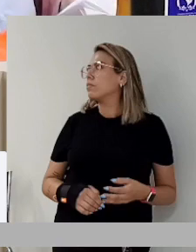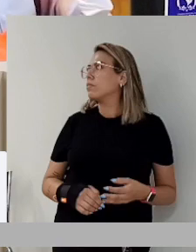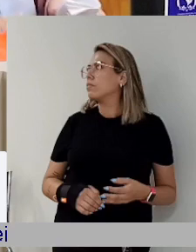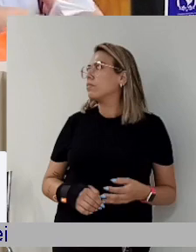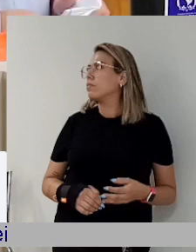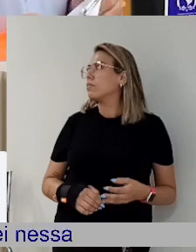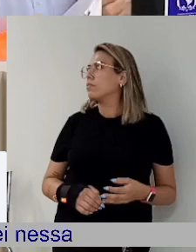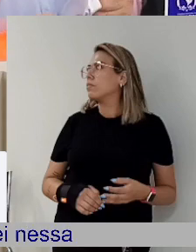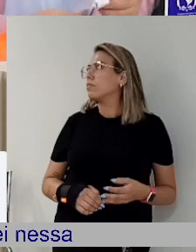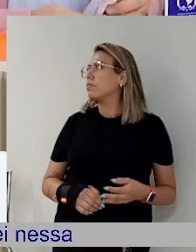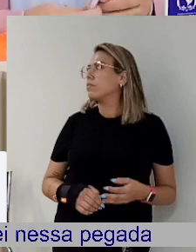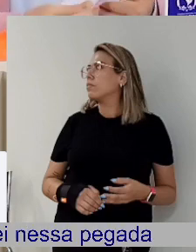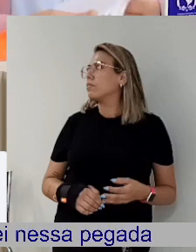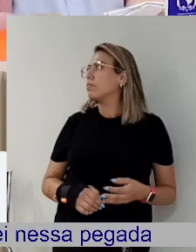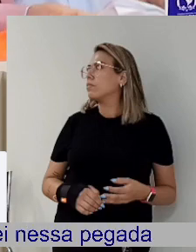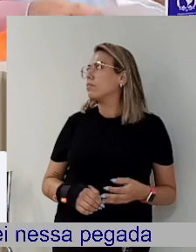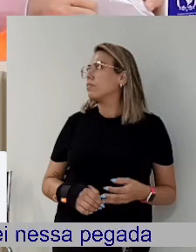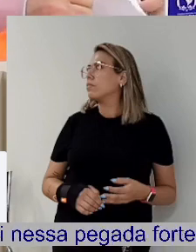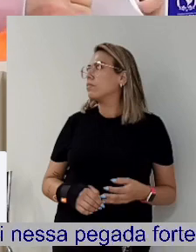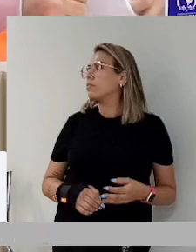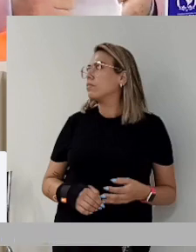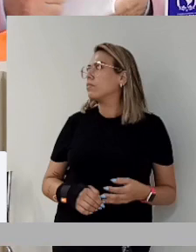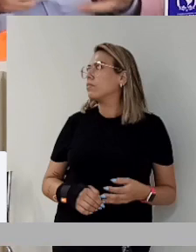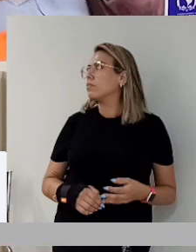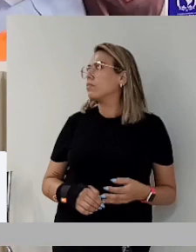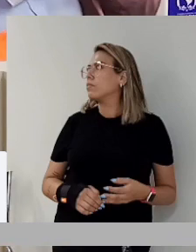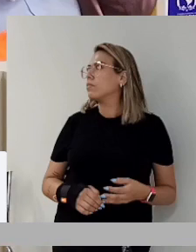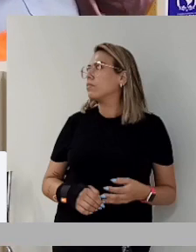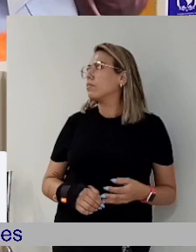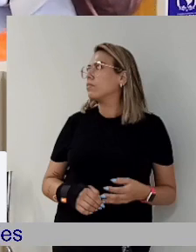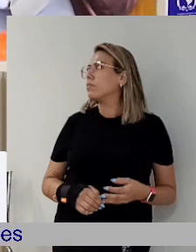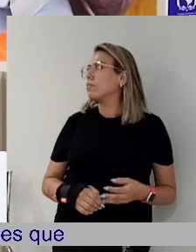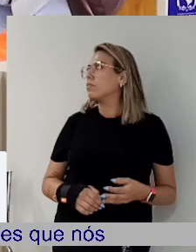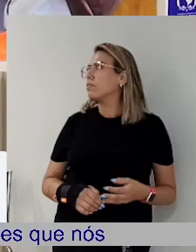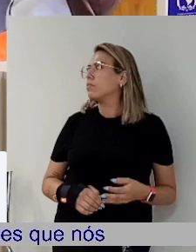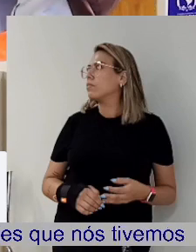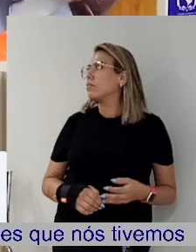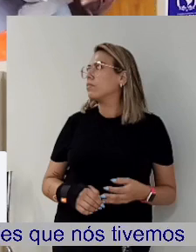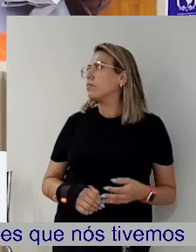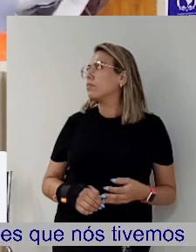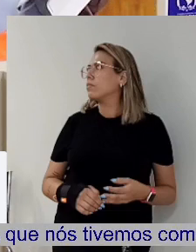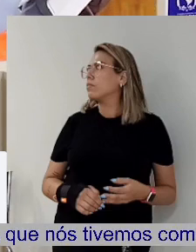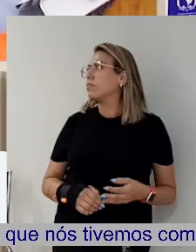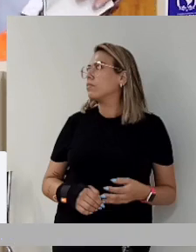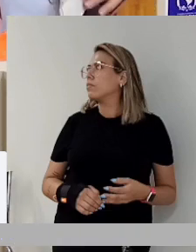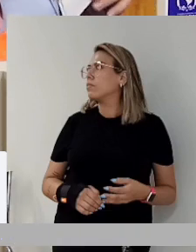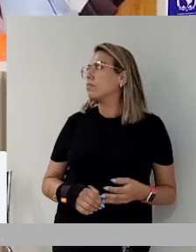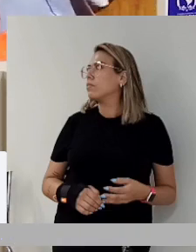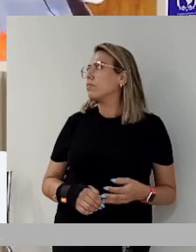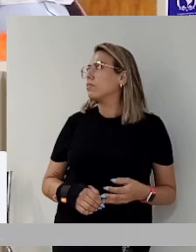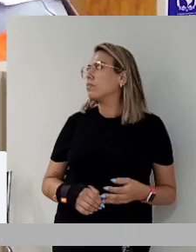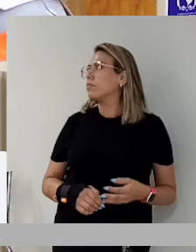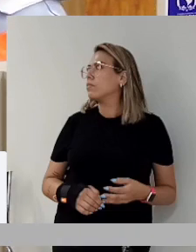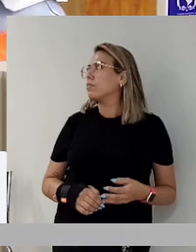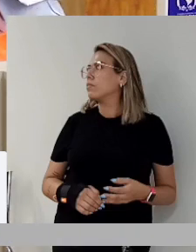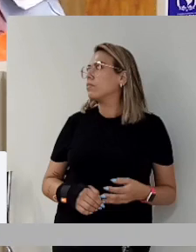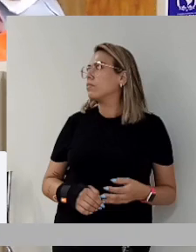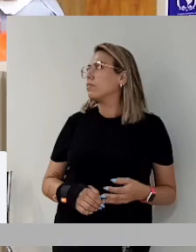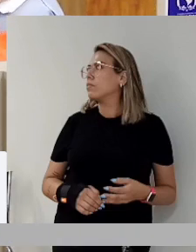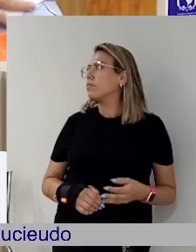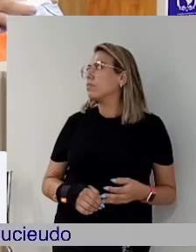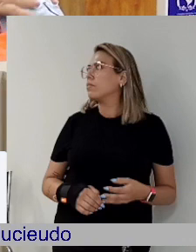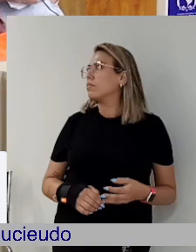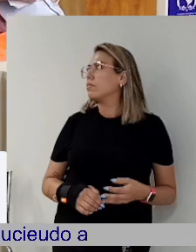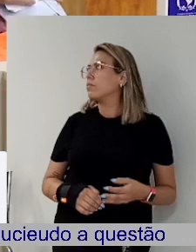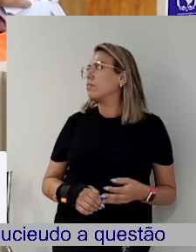foi cobrado em alguma reunião em algumas reuniões que nós tivemos com vossa excelência o gestor vice-prefeito Lucio